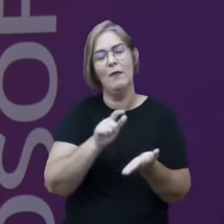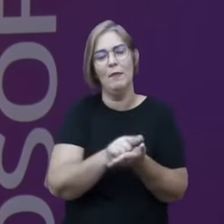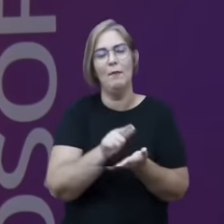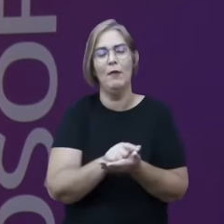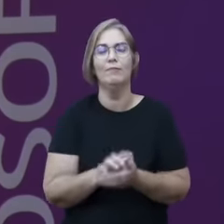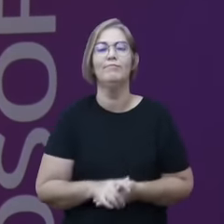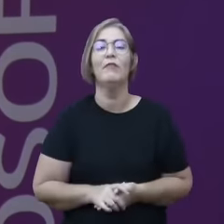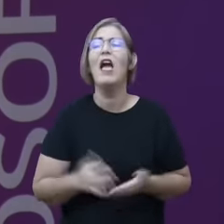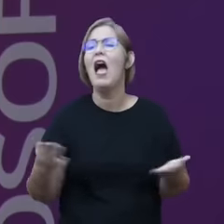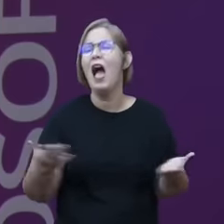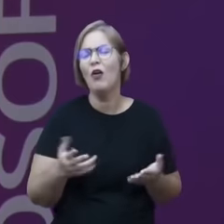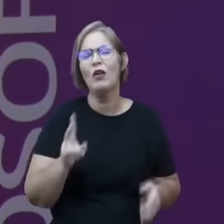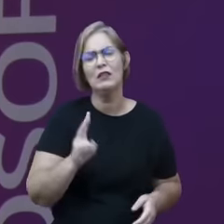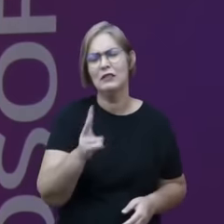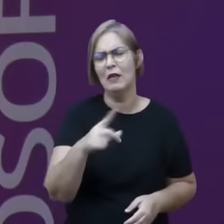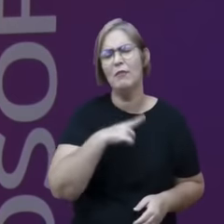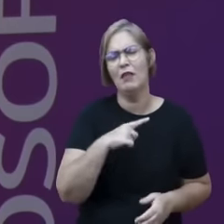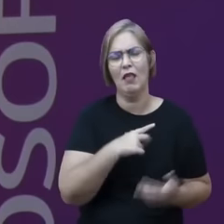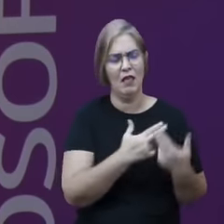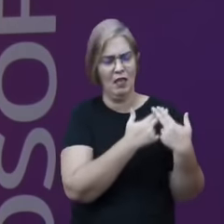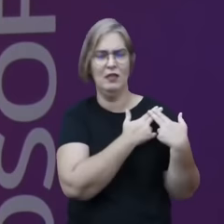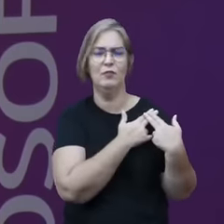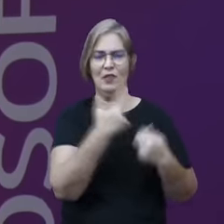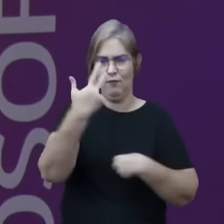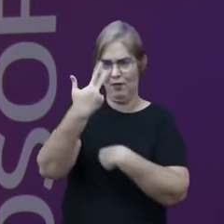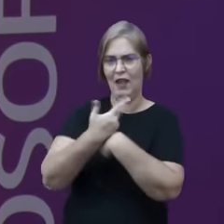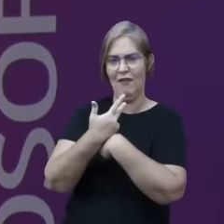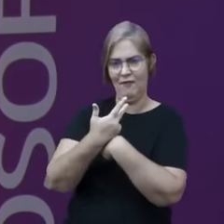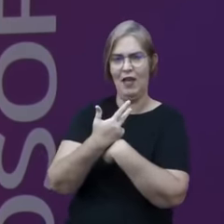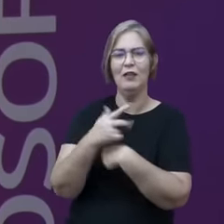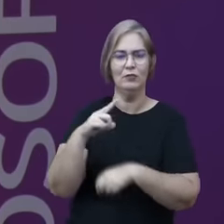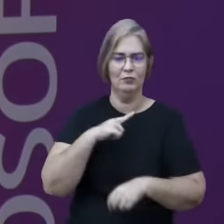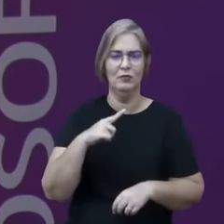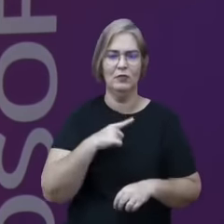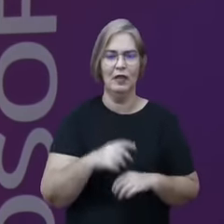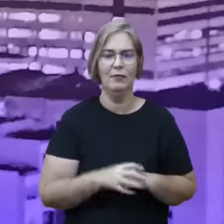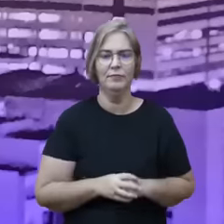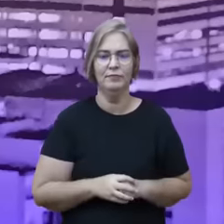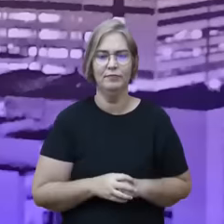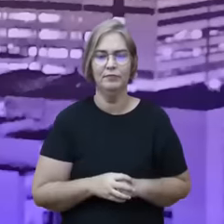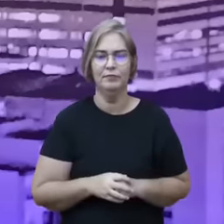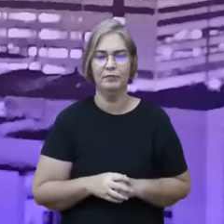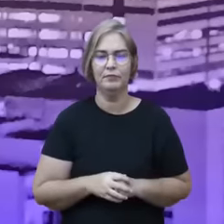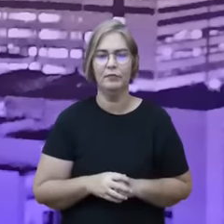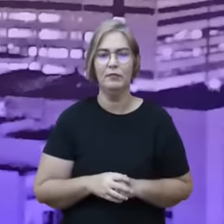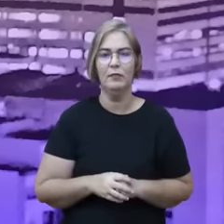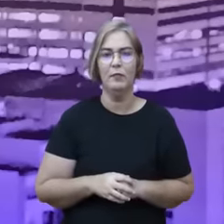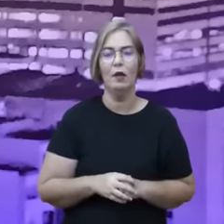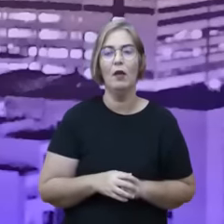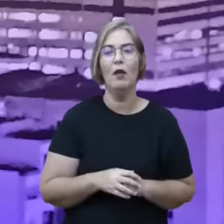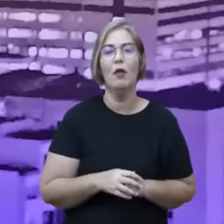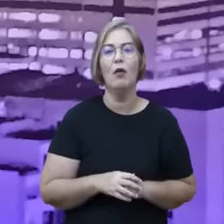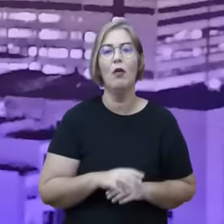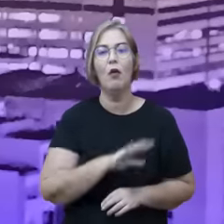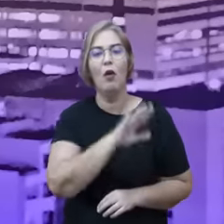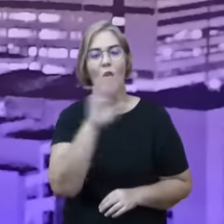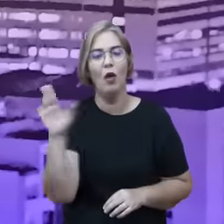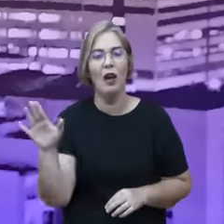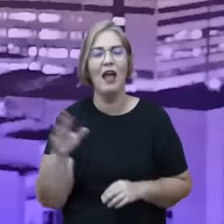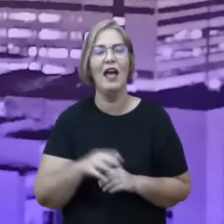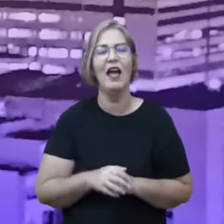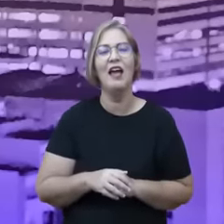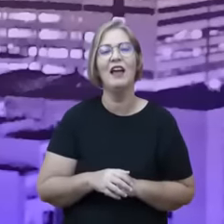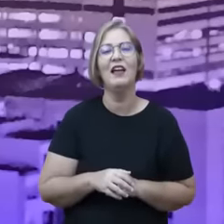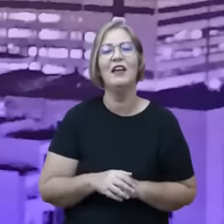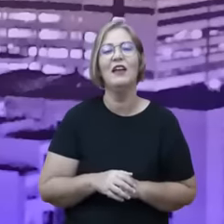começar, a gente sempre começa com a pergunta do curador. Então, a gente vai a ela a pergunta do Eduardo Wolf. Olá, meu amigo Maurício Marçola, professor da